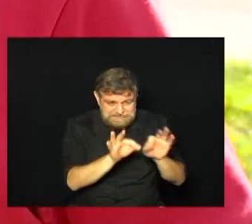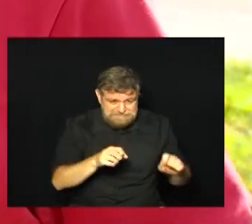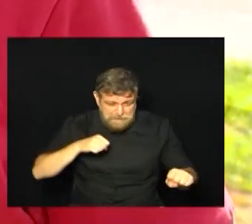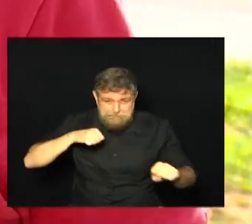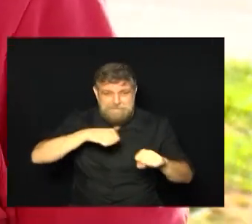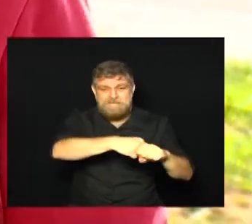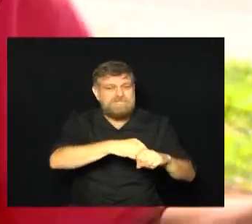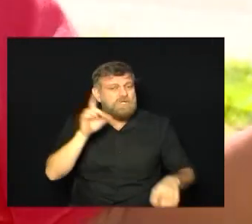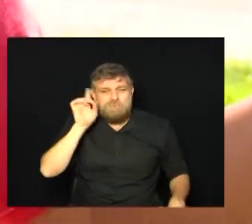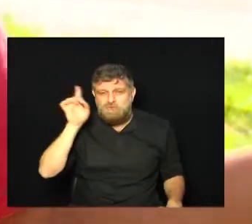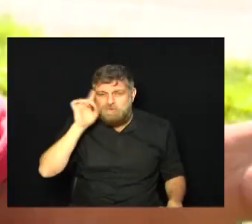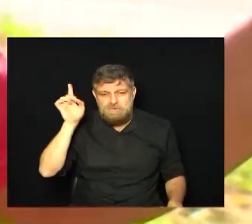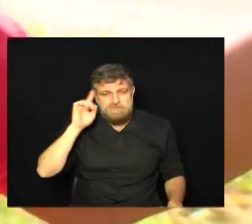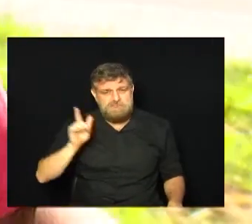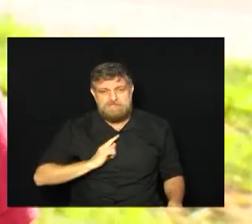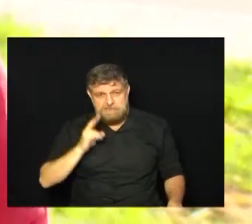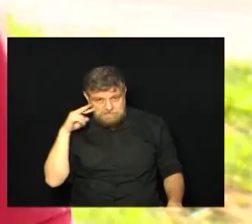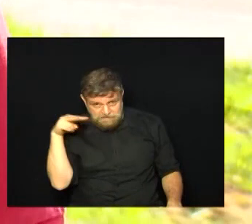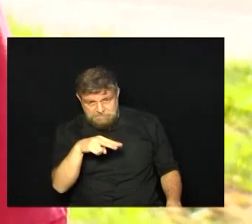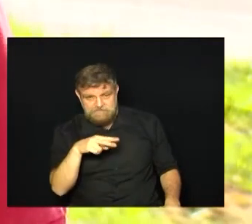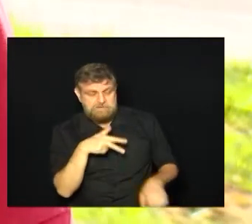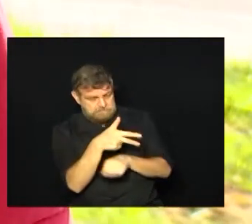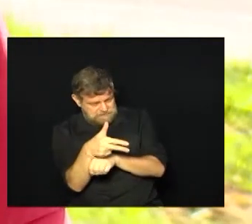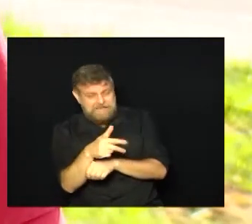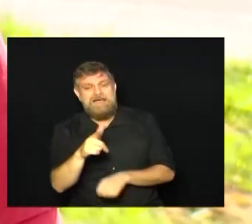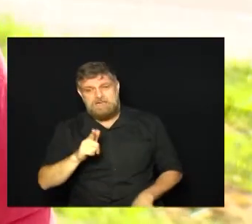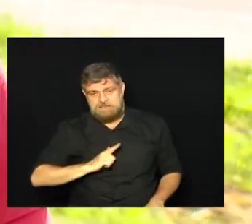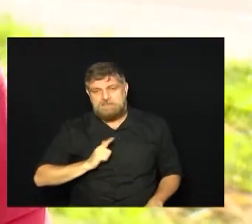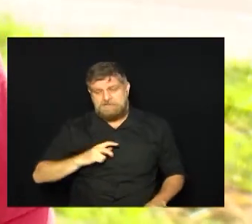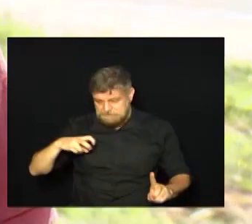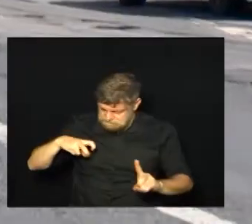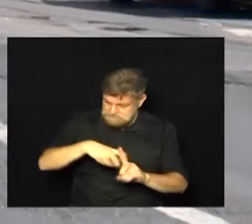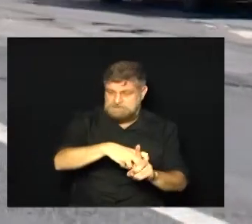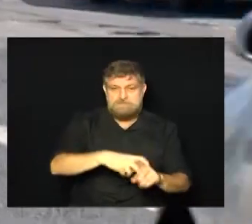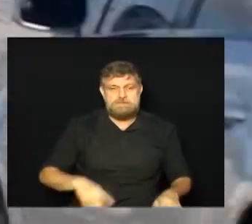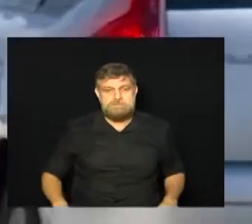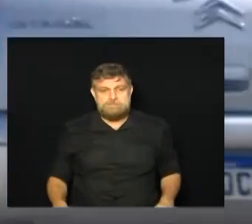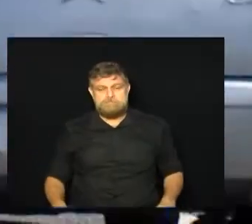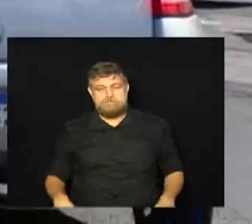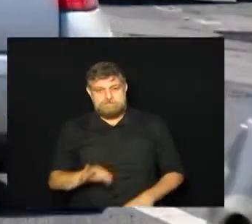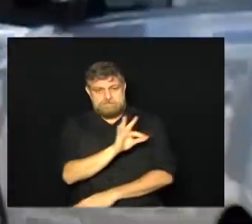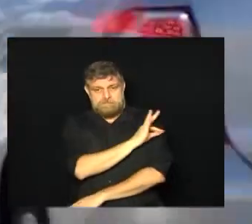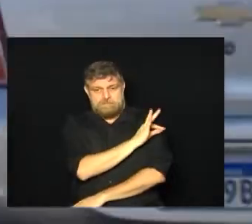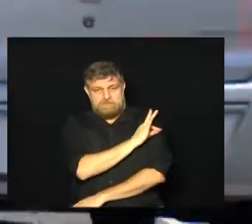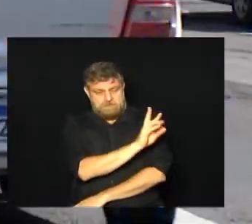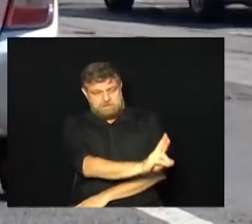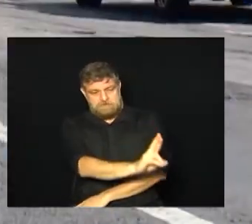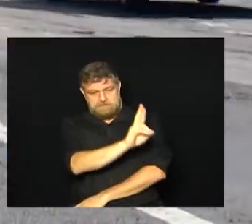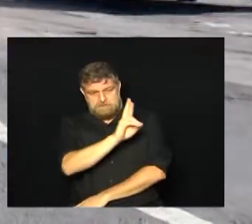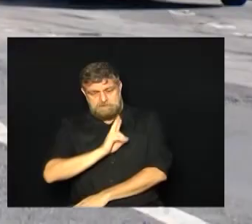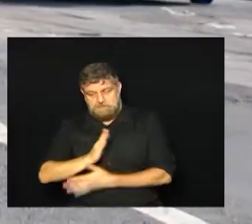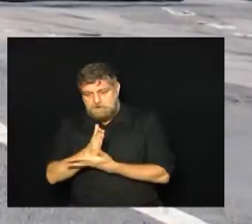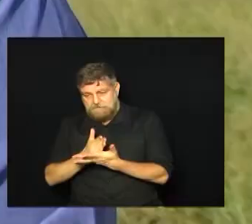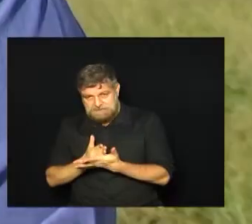batida, todo dia você pode vir aqui e tem acidente aqui. A prefeitura já respondeu